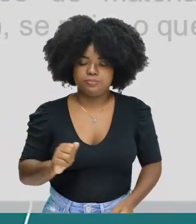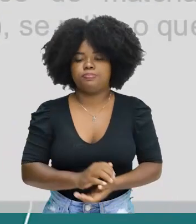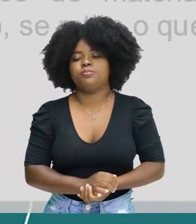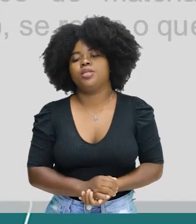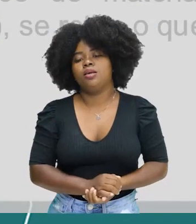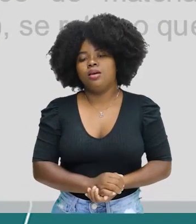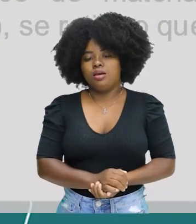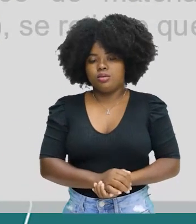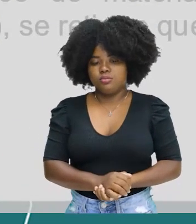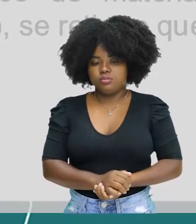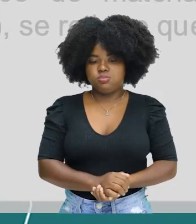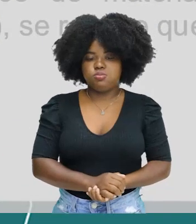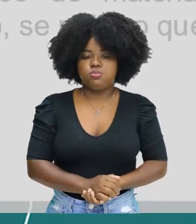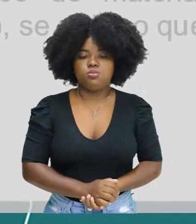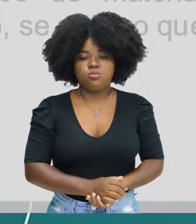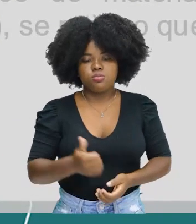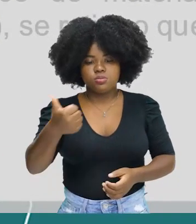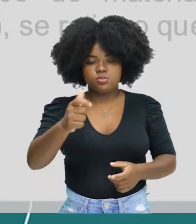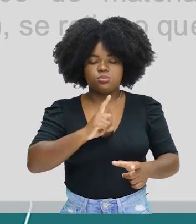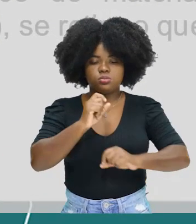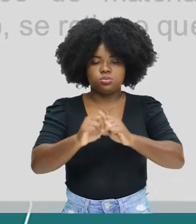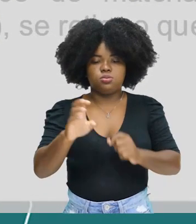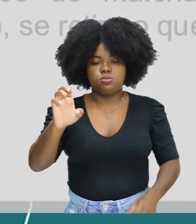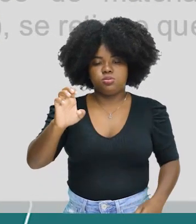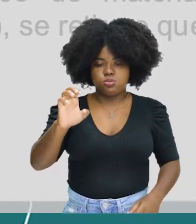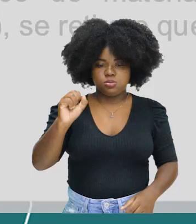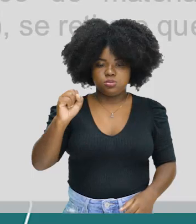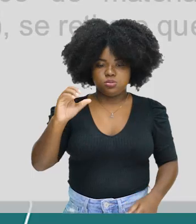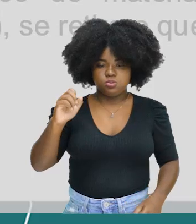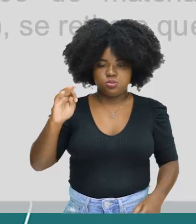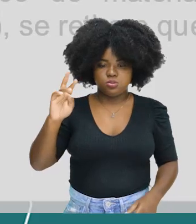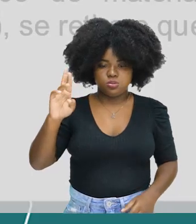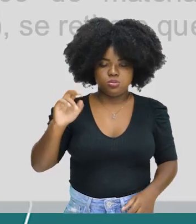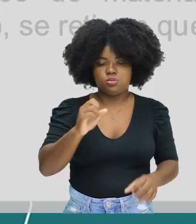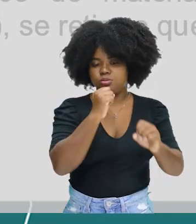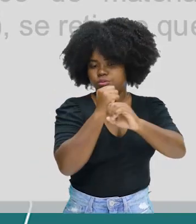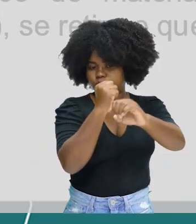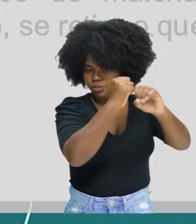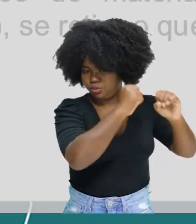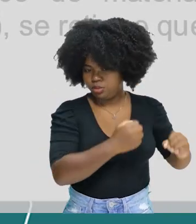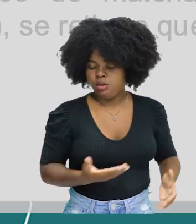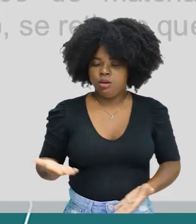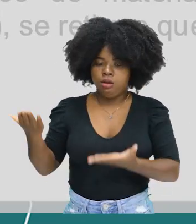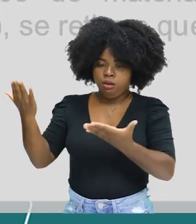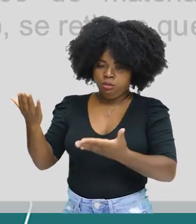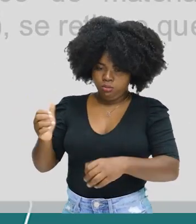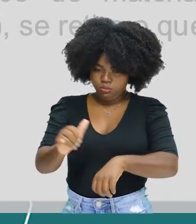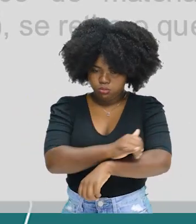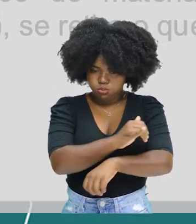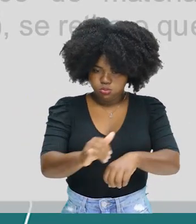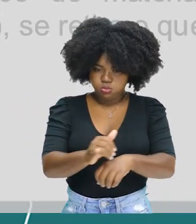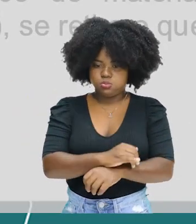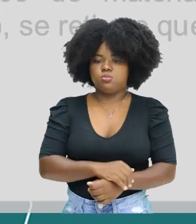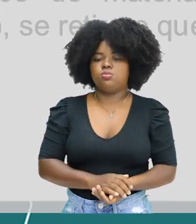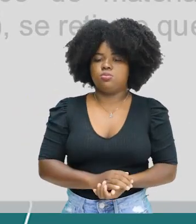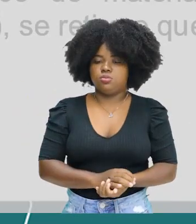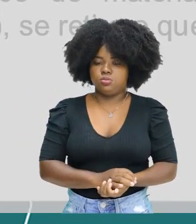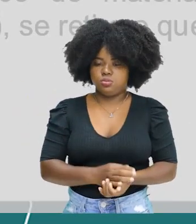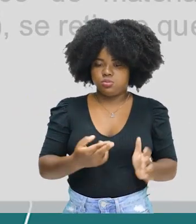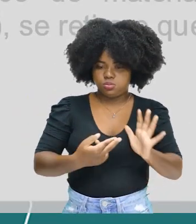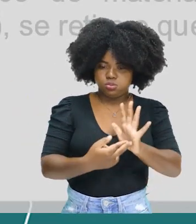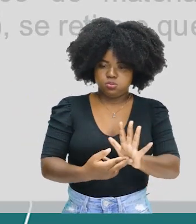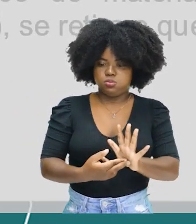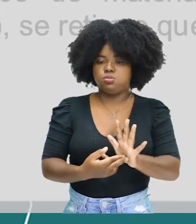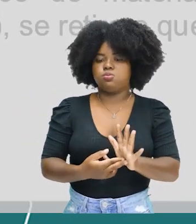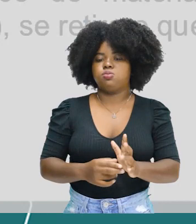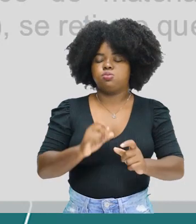arquitetura. Quando a gente fala de escultura, a gente diz o seguinte: é uma técnica ou o estilo, a manifestação em si, de representar objetos e